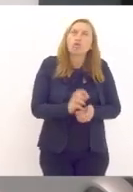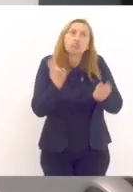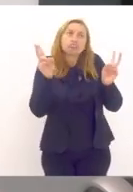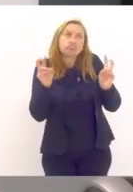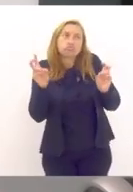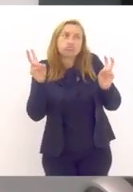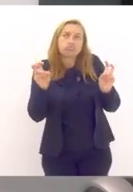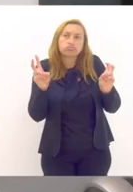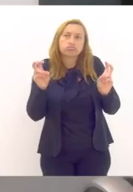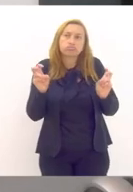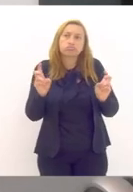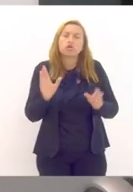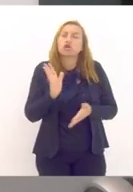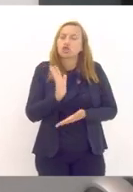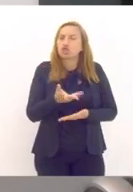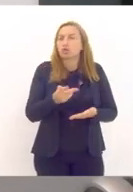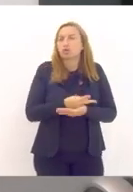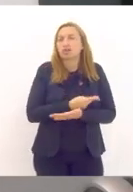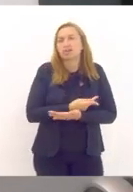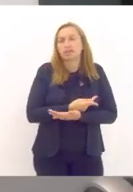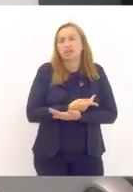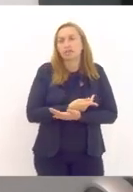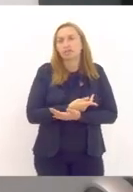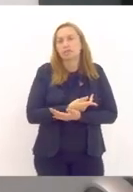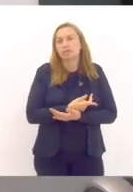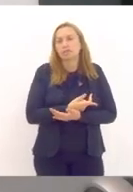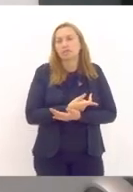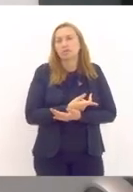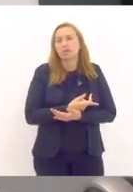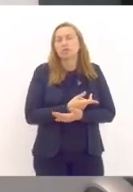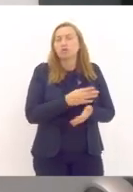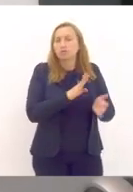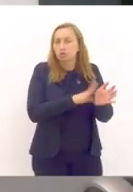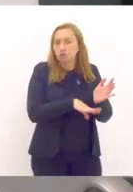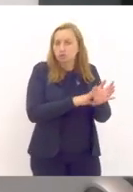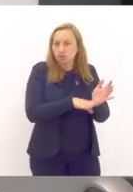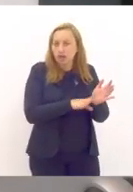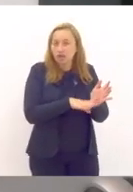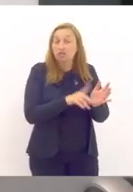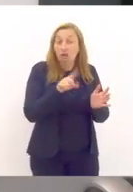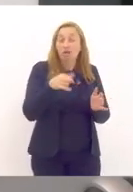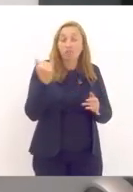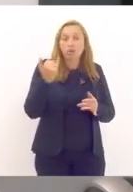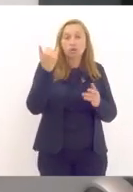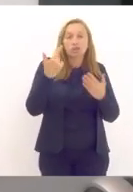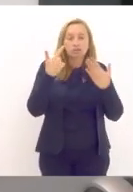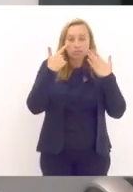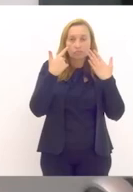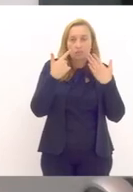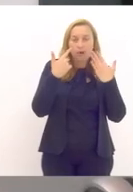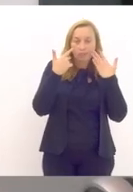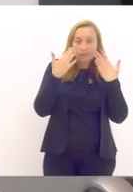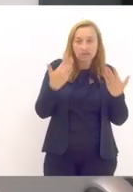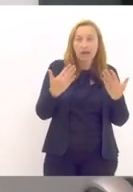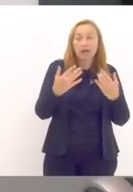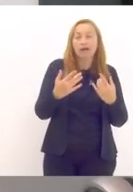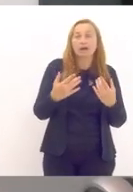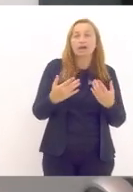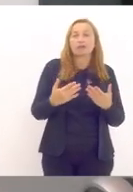questões do que já ocorreu. Acho que a contabilidade ela é importante para que a gente possa consolidar, né,